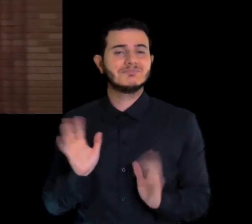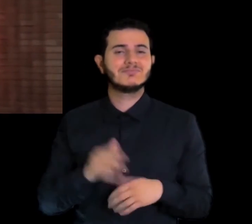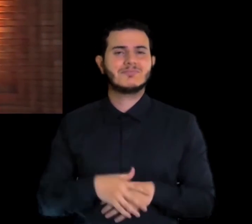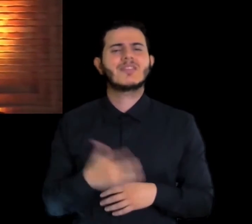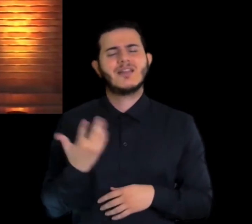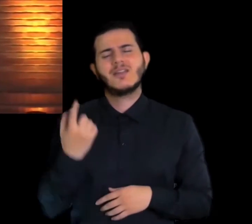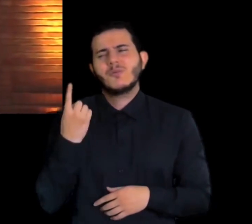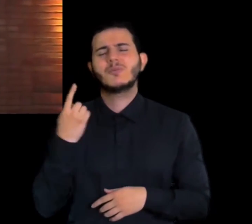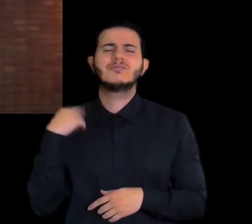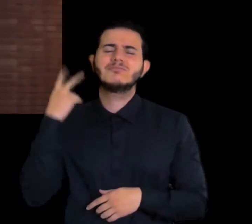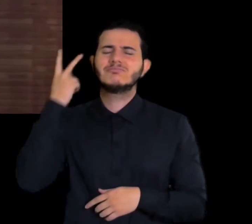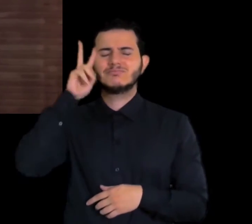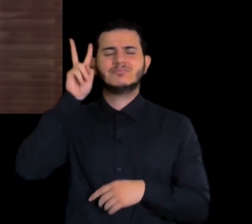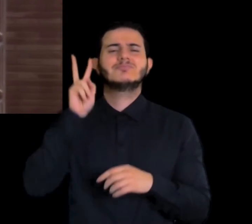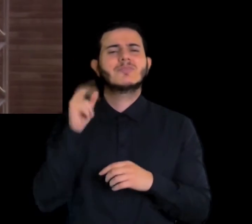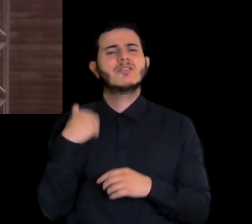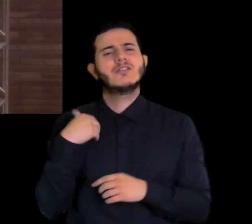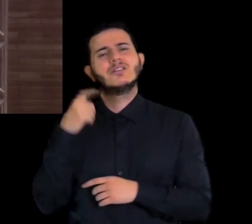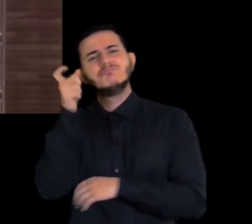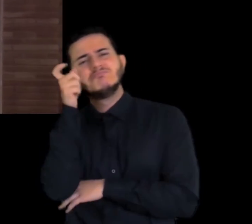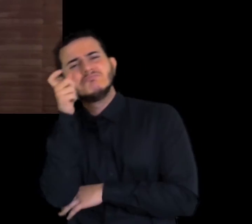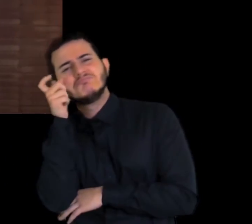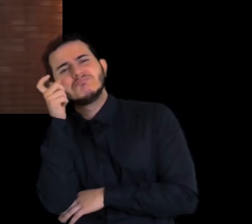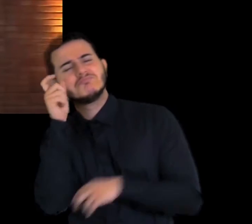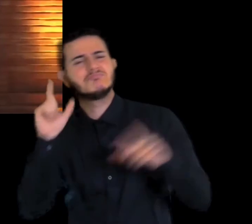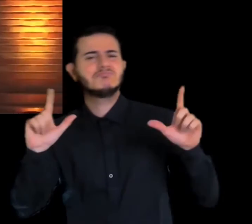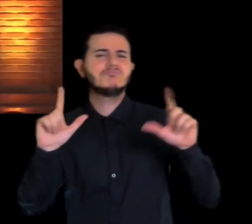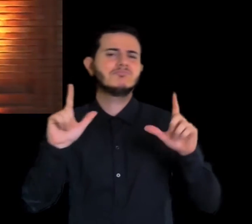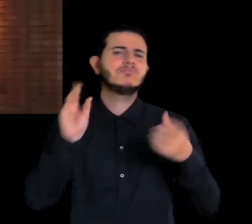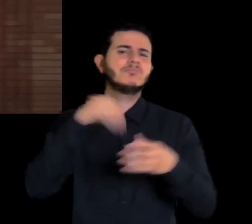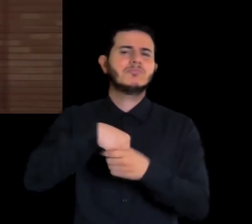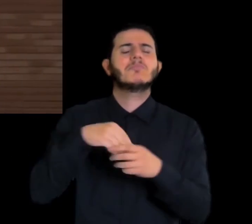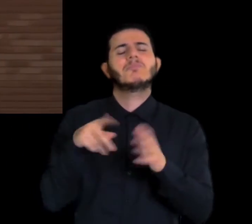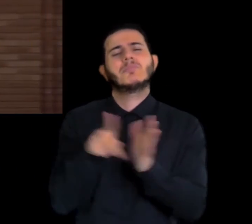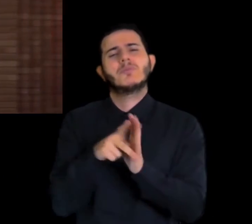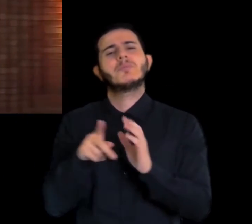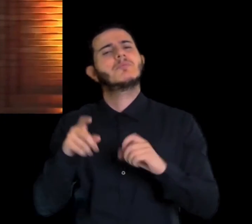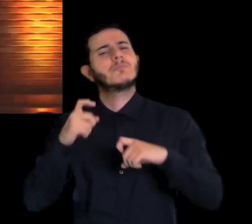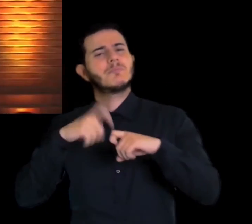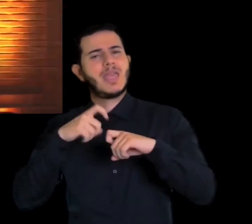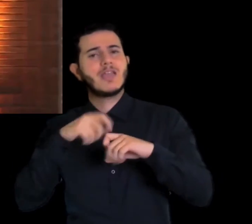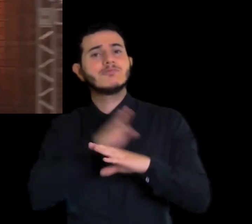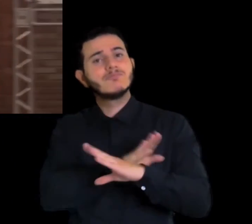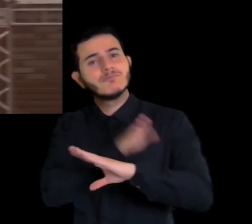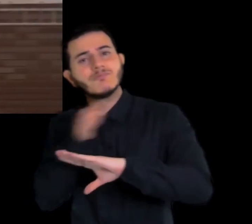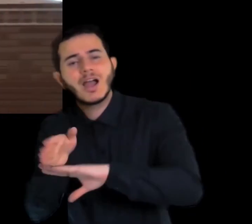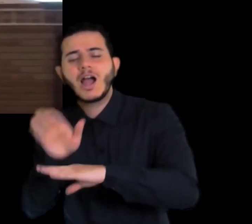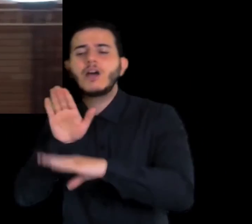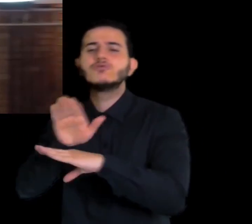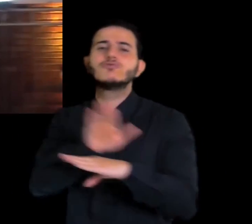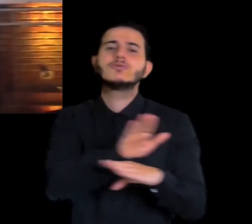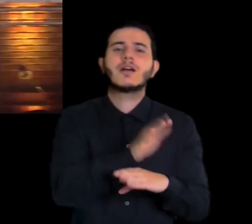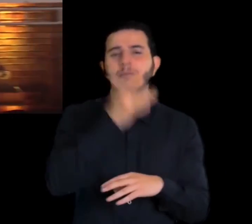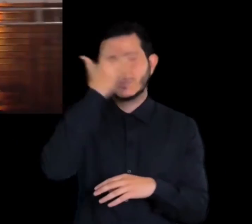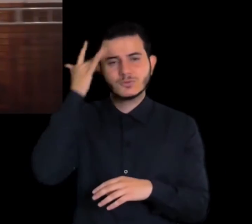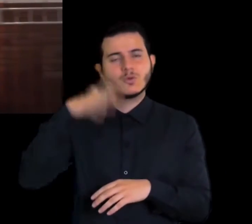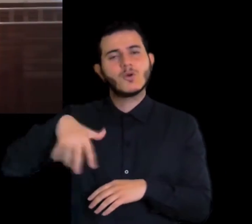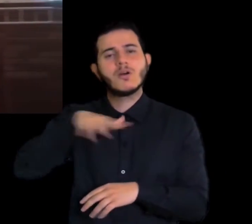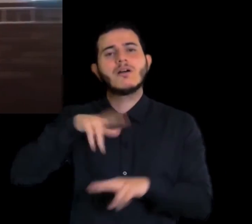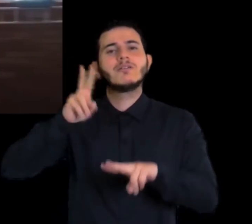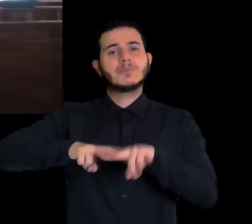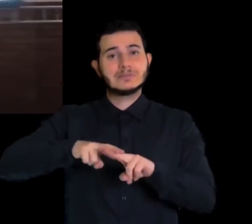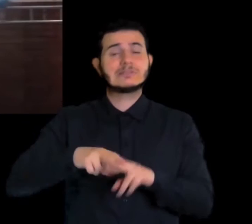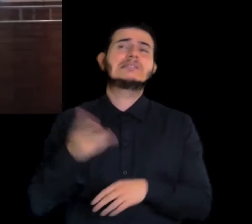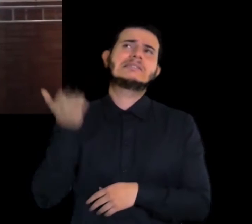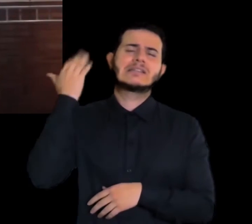dia veio ela na minha cabeça. Eu estava assistindo um programa, né, de um médico que ia nos presídios ajudar, cara, disse que teve